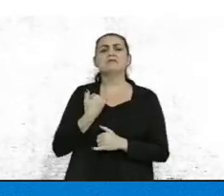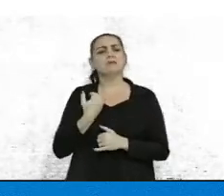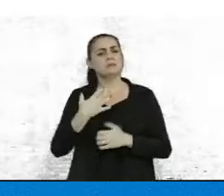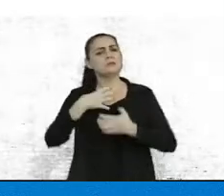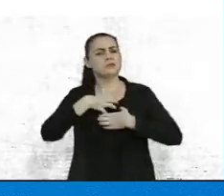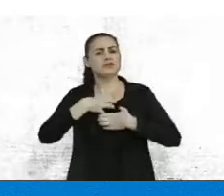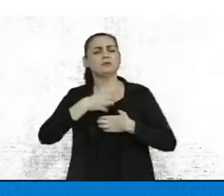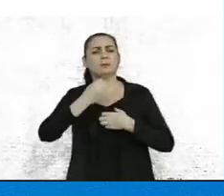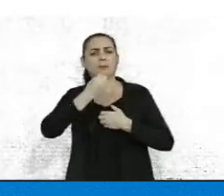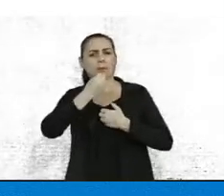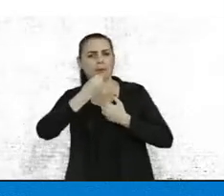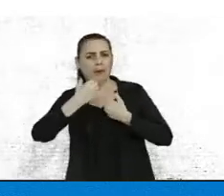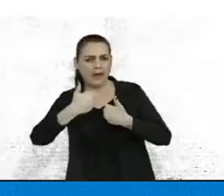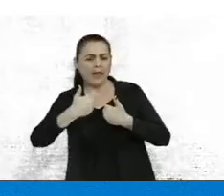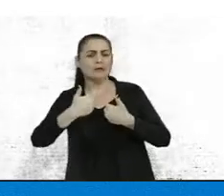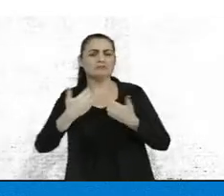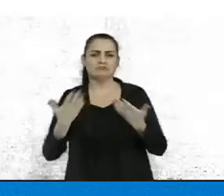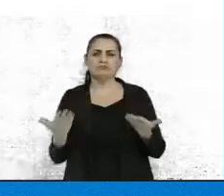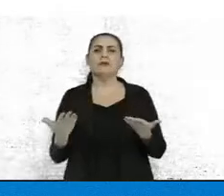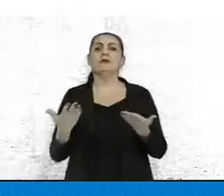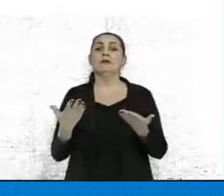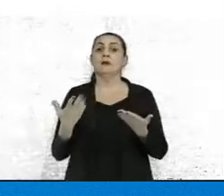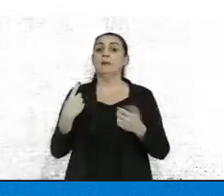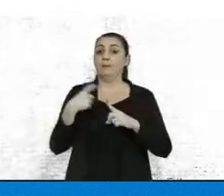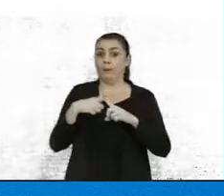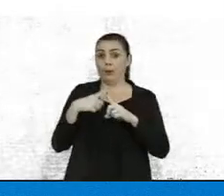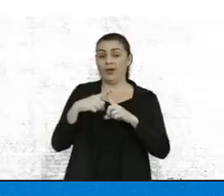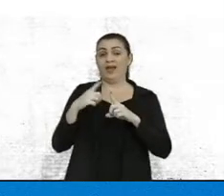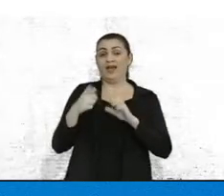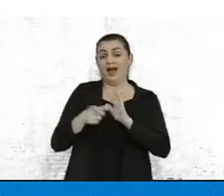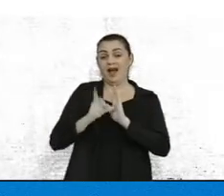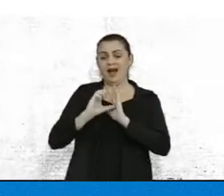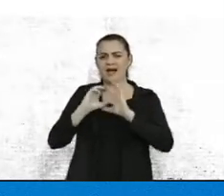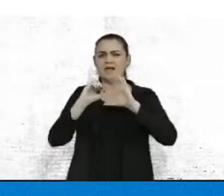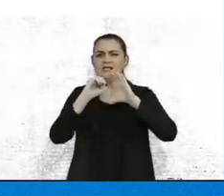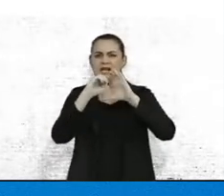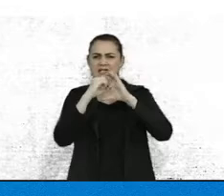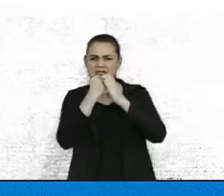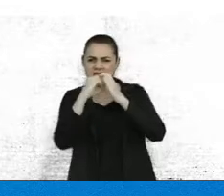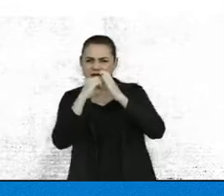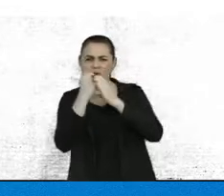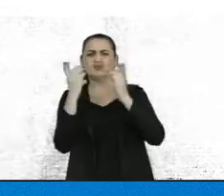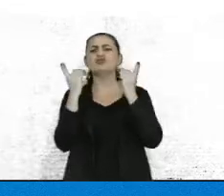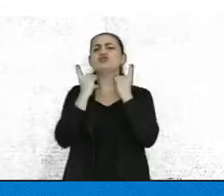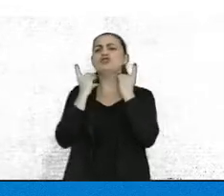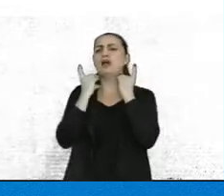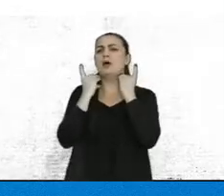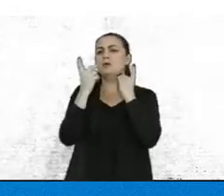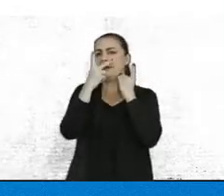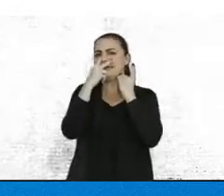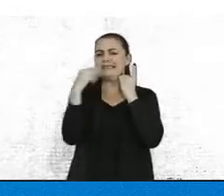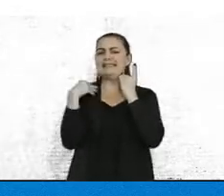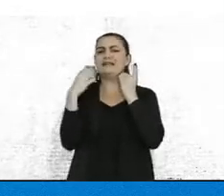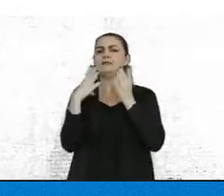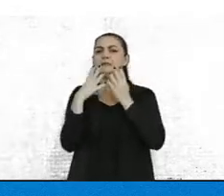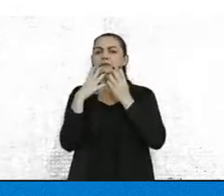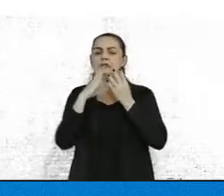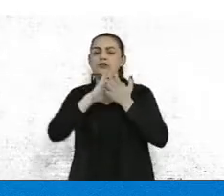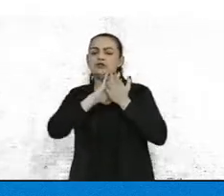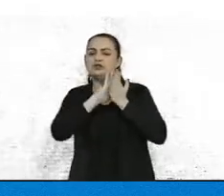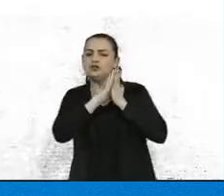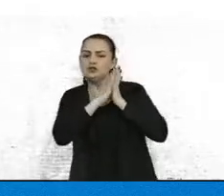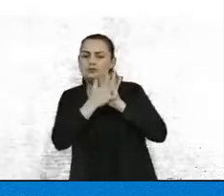destruição de células de tireoide, tá? Então, essa é uma bandeira, eu digo que é uma bandeira vermelha, tá? Quando a gente está usando o